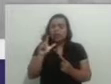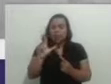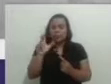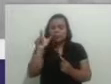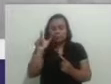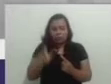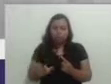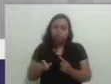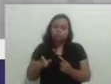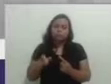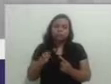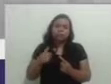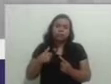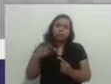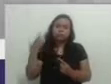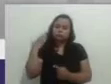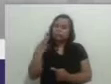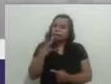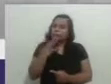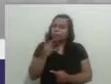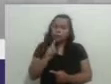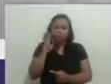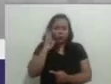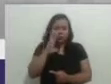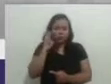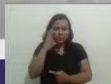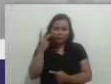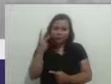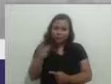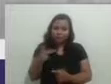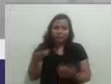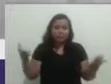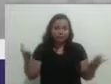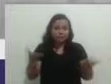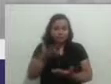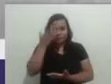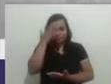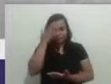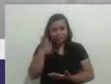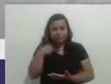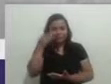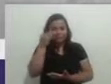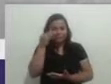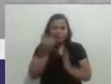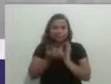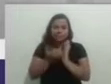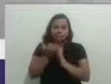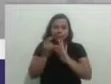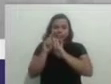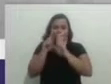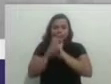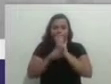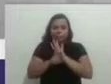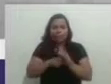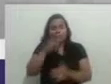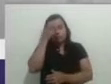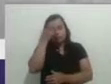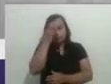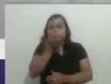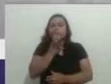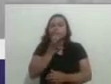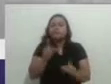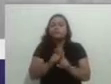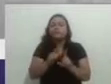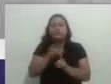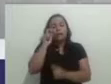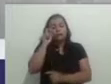não conhecia a história dela e hoje tento me aprofundar um pouco mais e inclusive tenho muito interesse